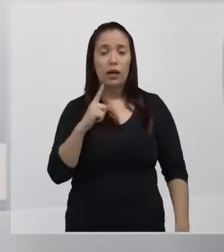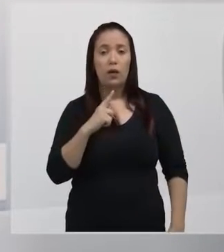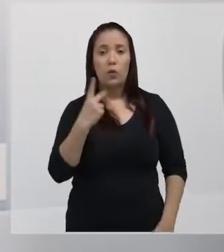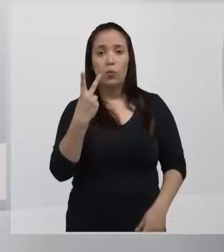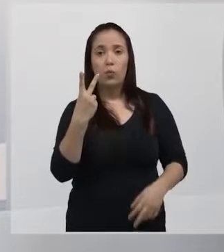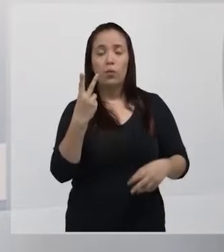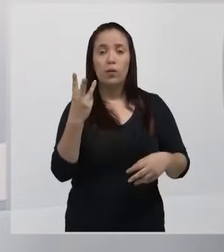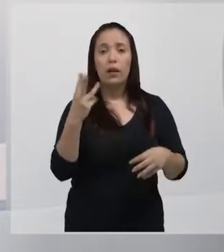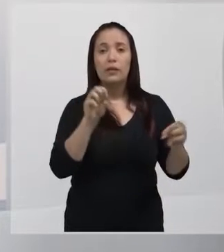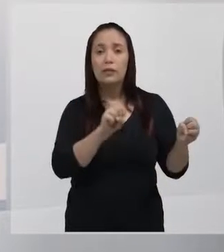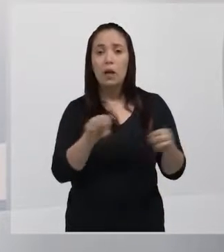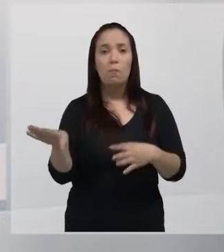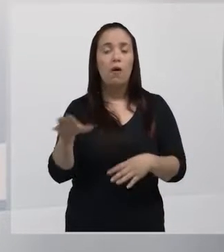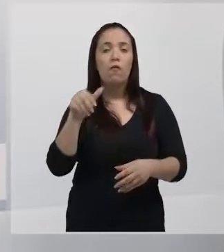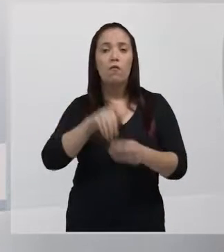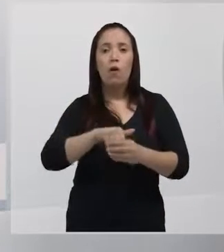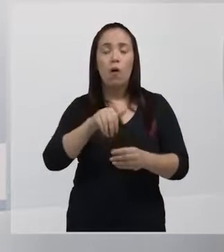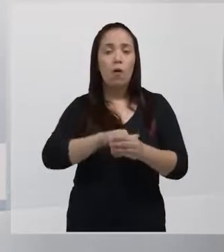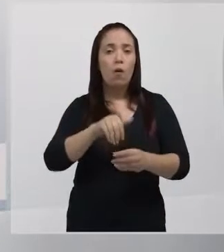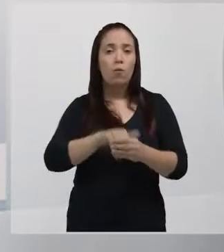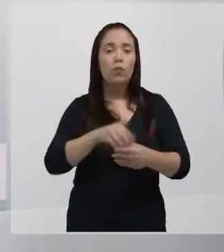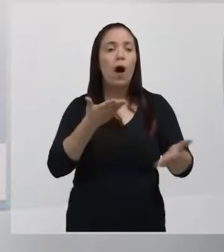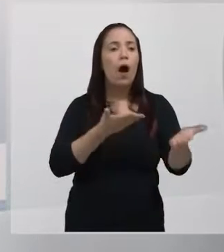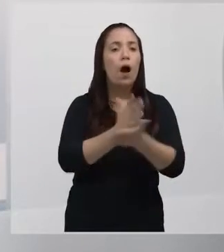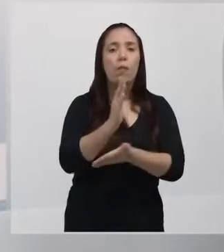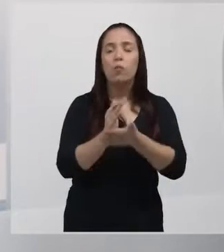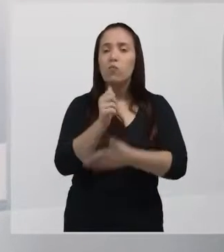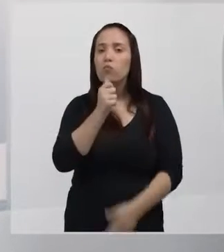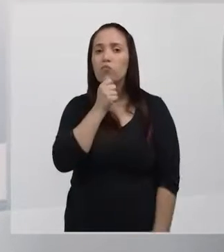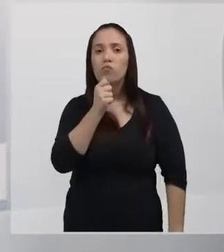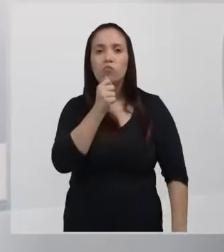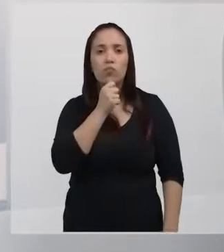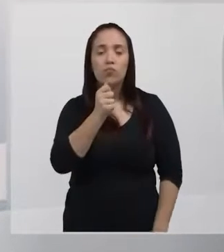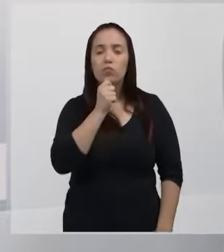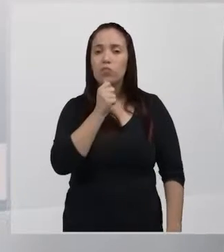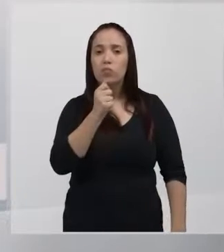que não consegue votar medidas de caráter de urgência.